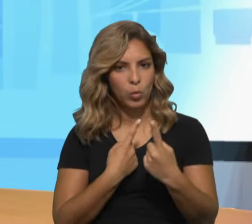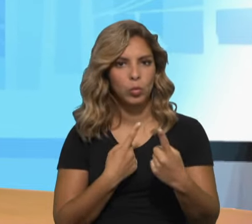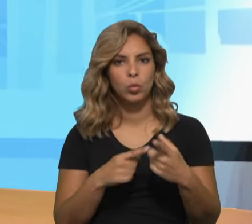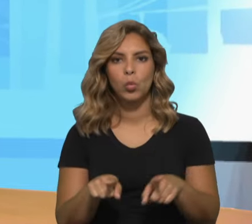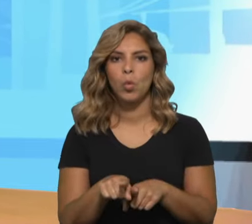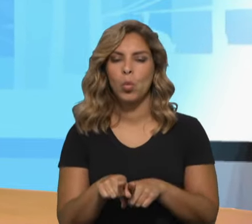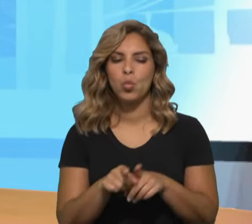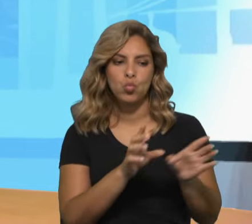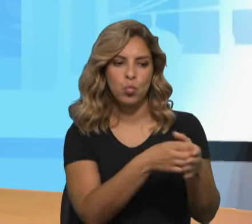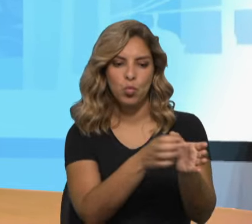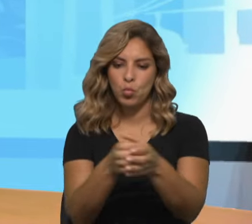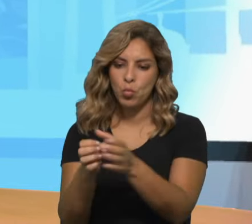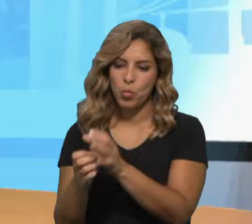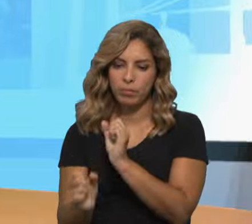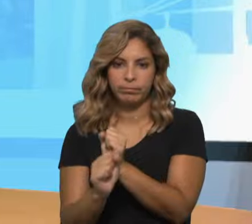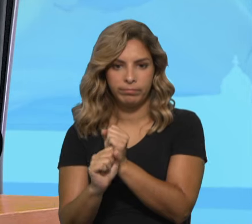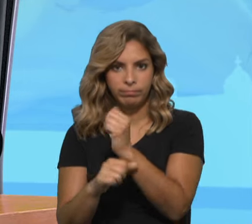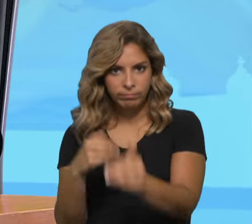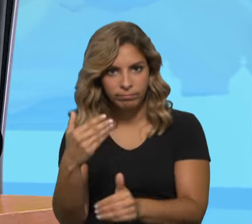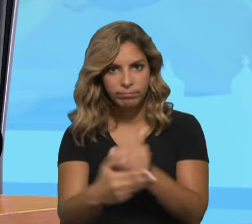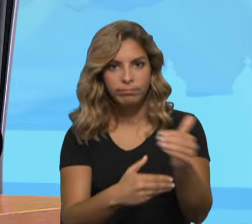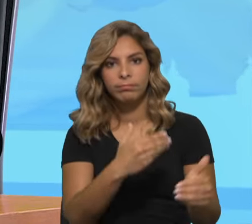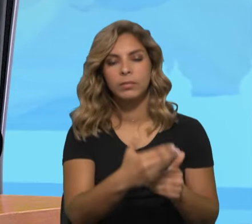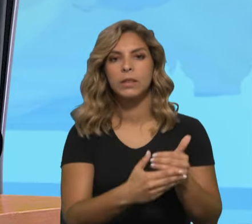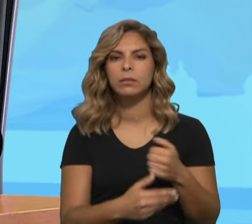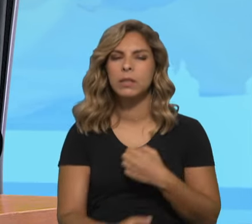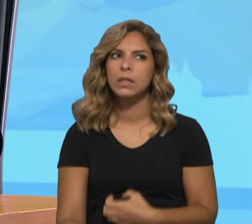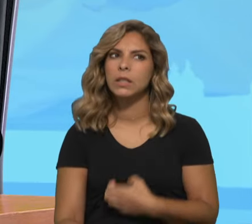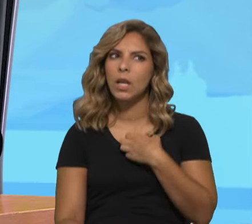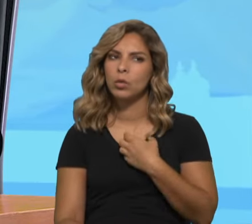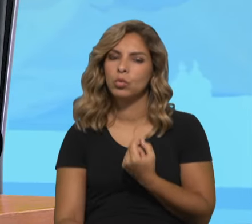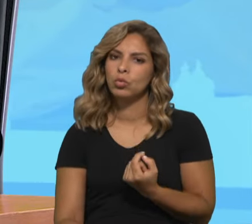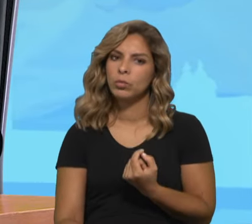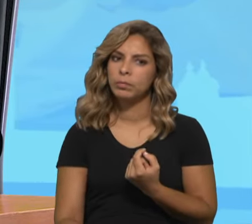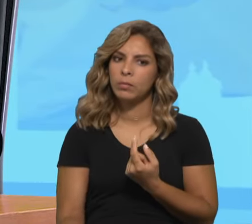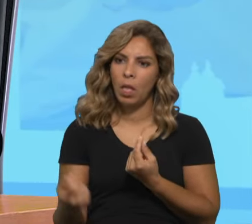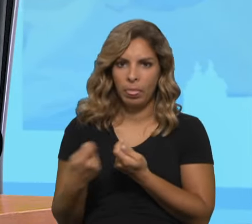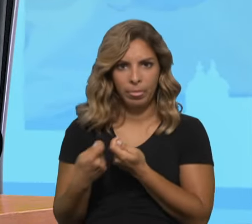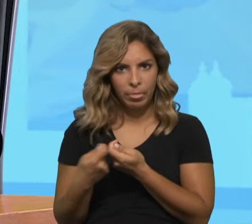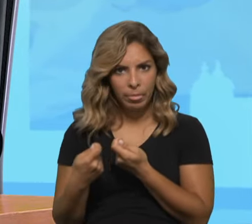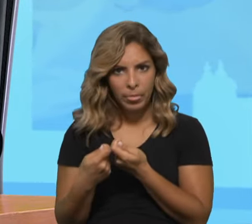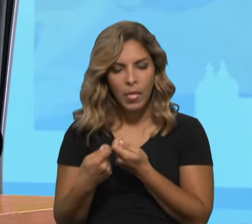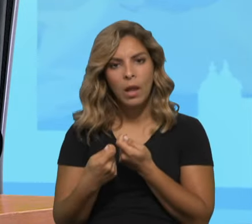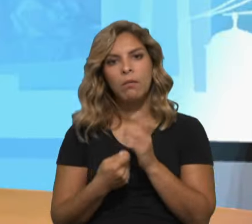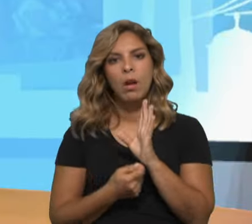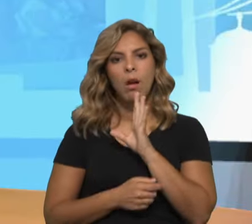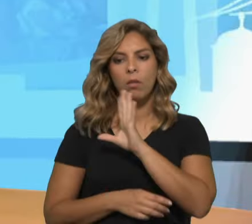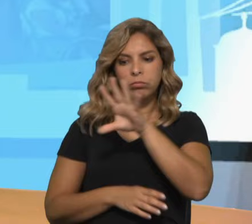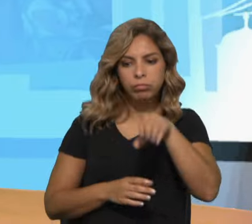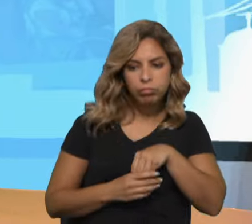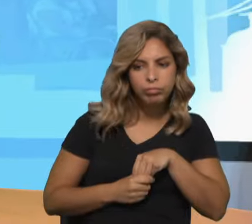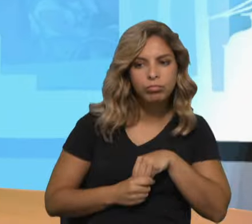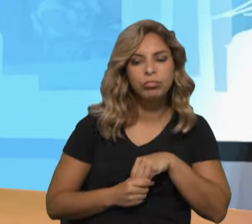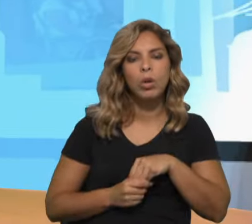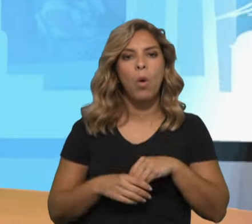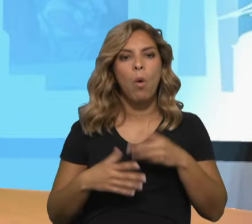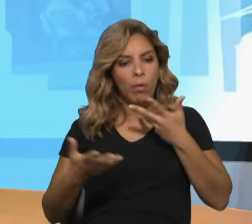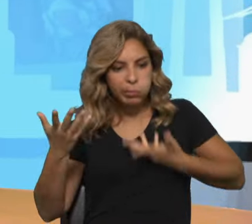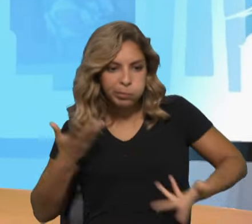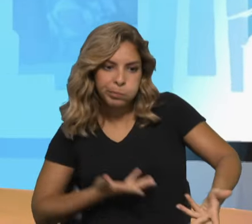grupo de trabalho, há uma maior proximidade, há um maior também envolvimento, partilha, na medida em que se